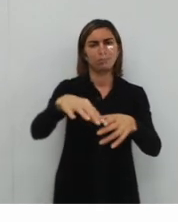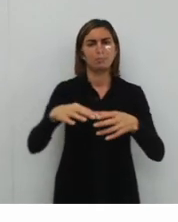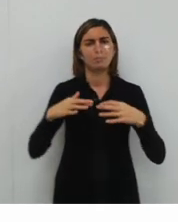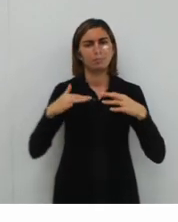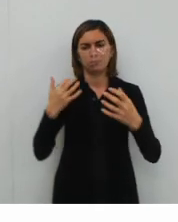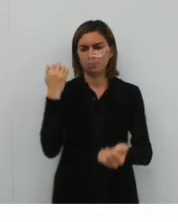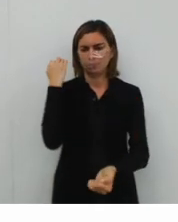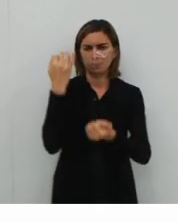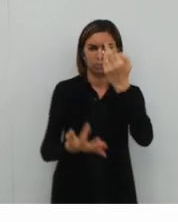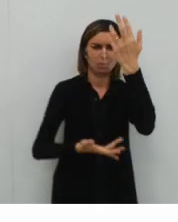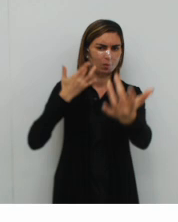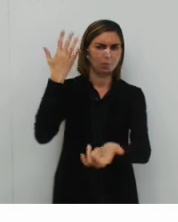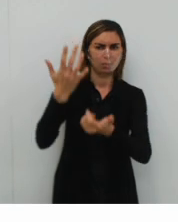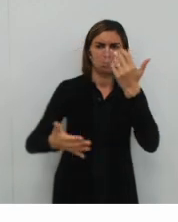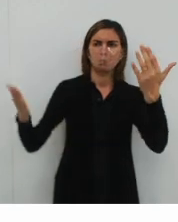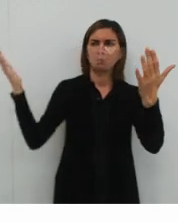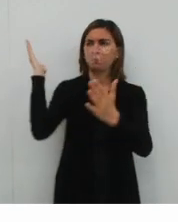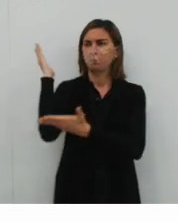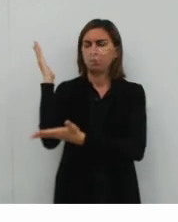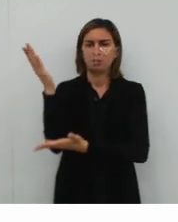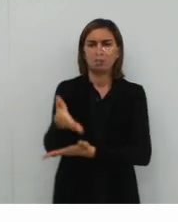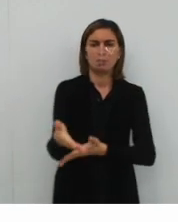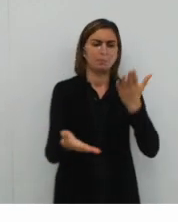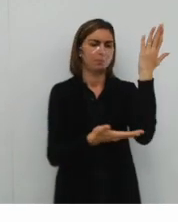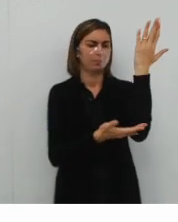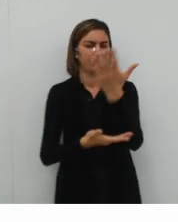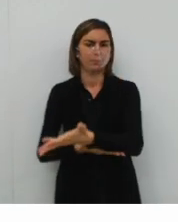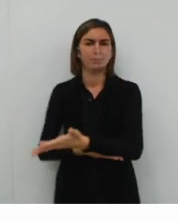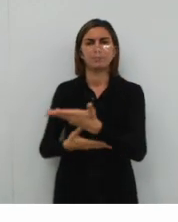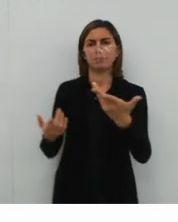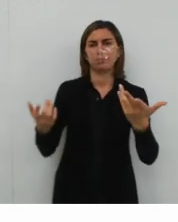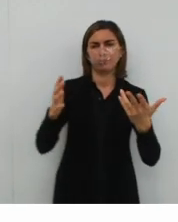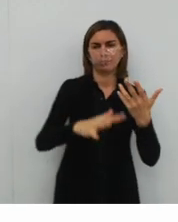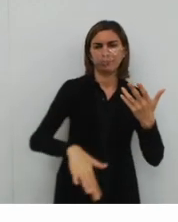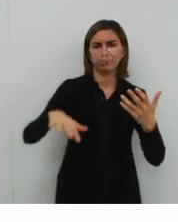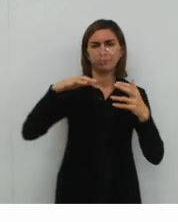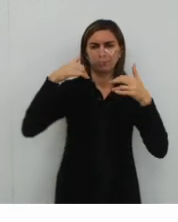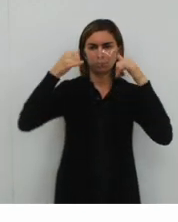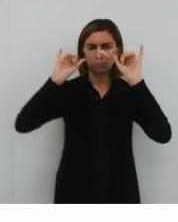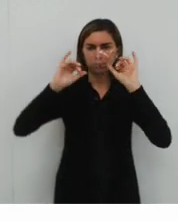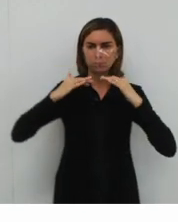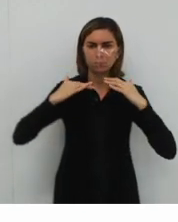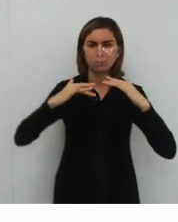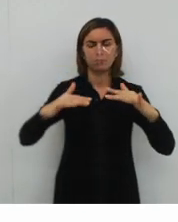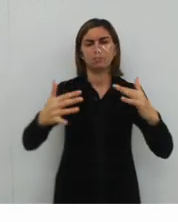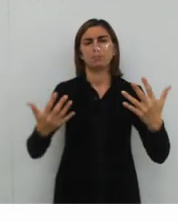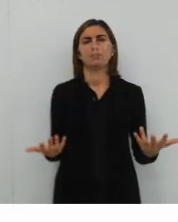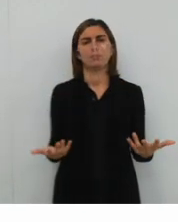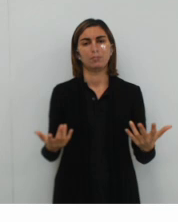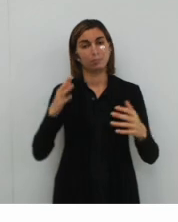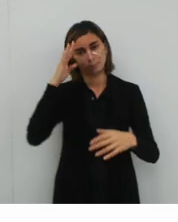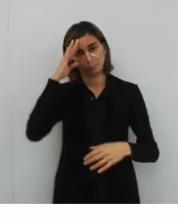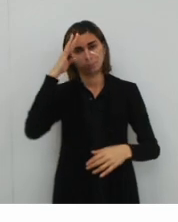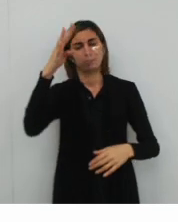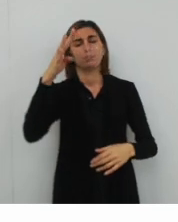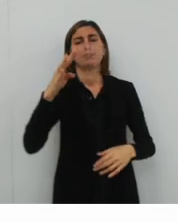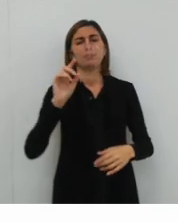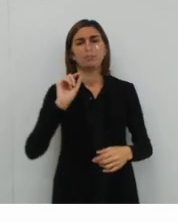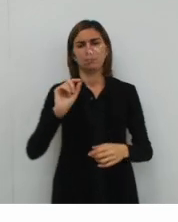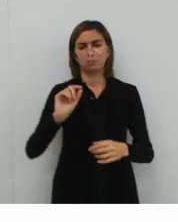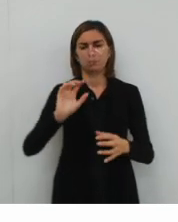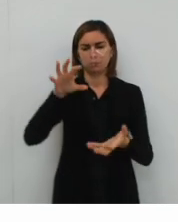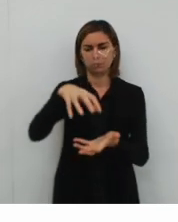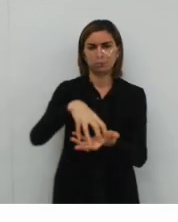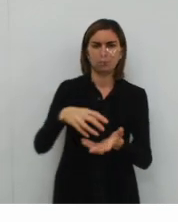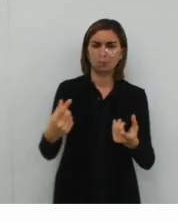Nas queimadas, no desmatamento, na formação de área de pasto, né? E principalmente a